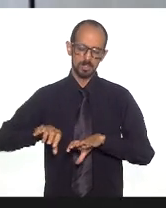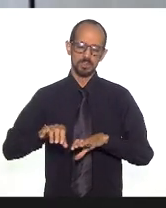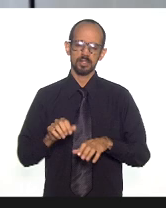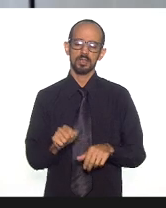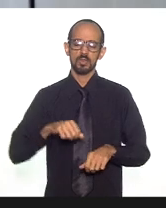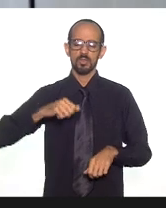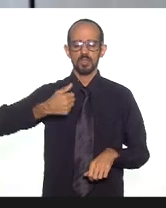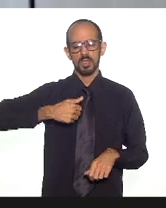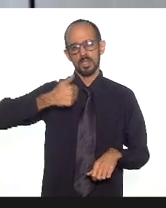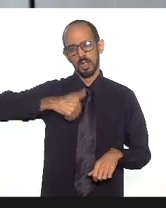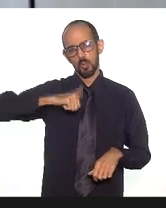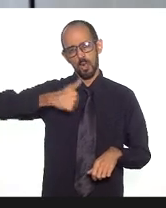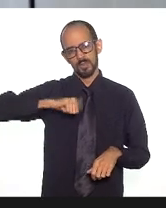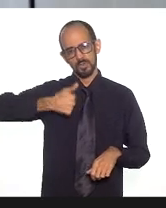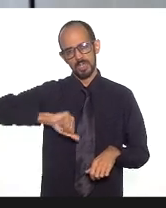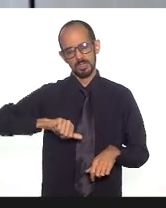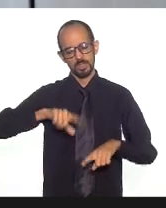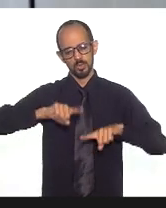da qualificação